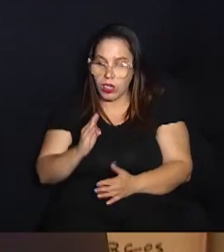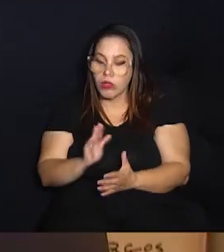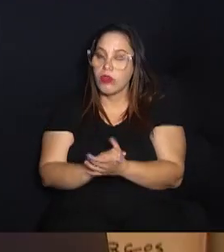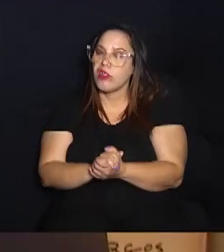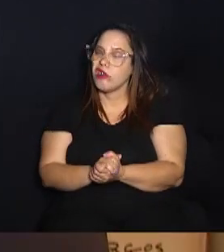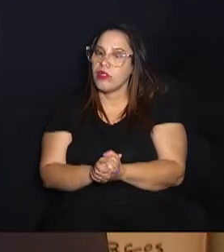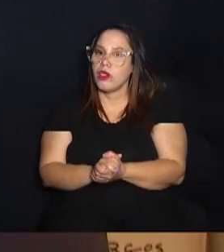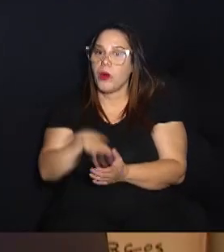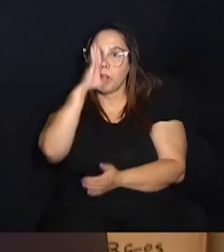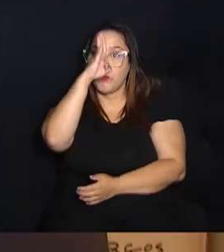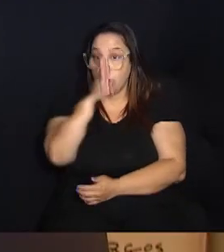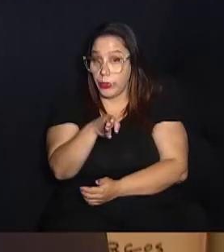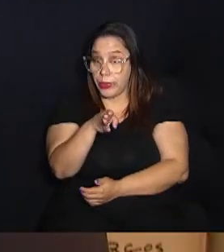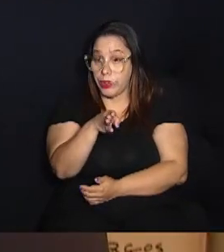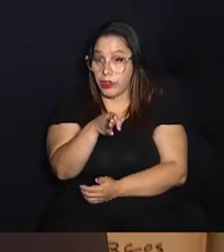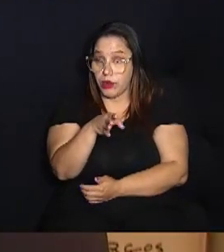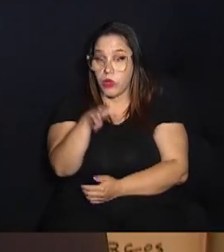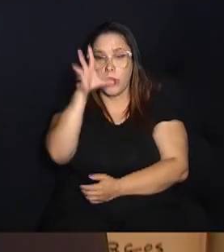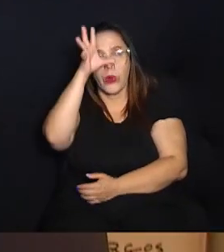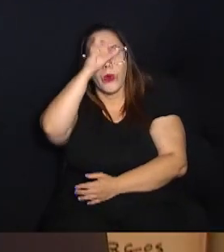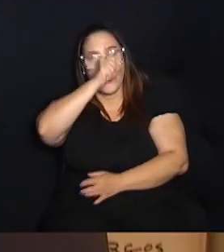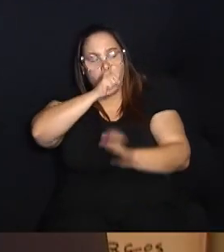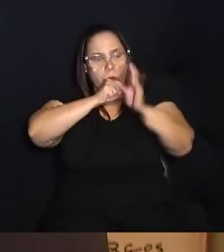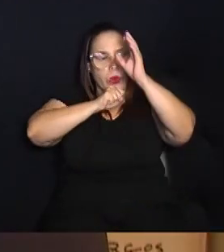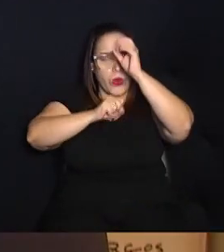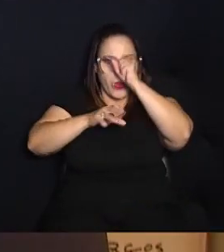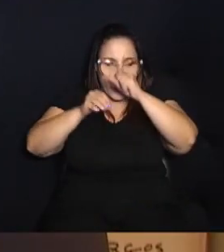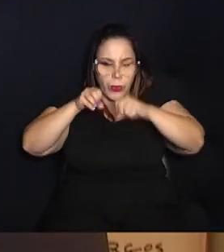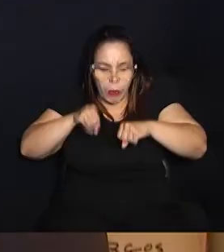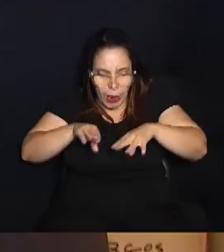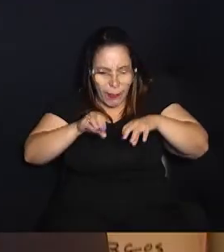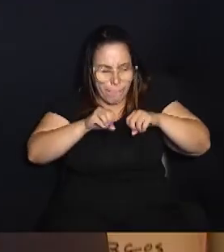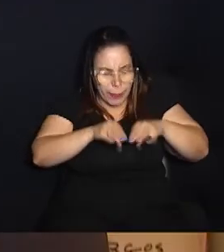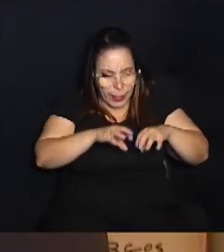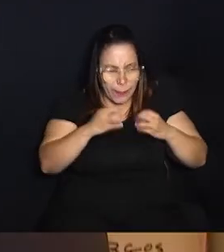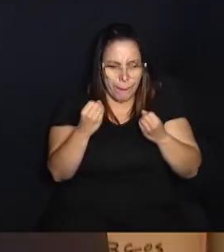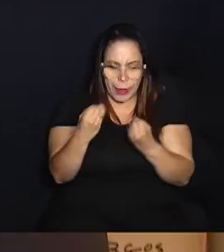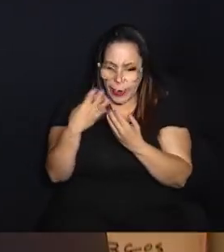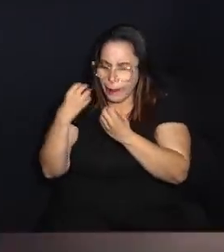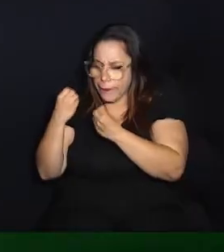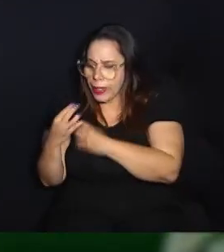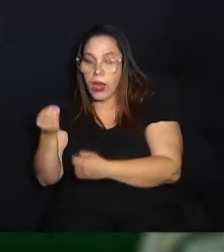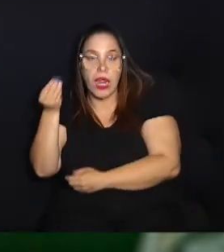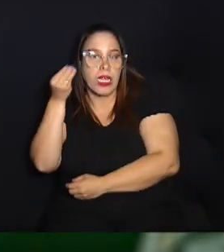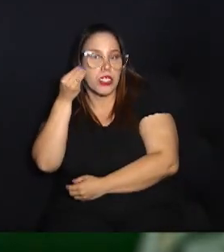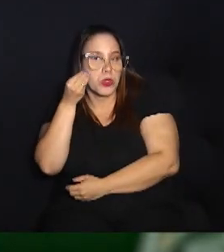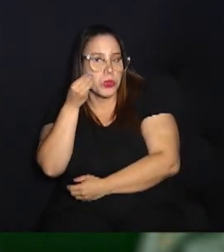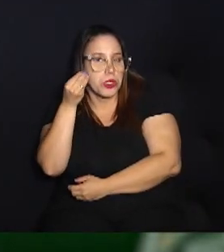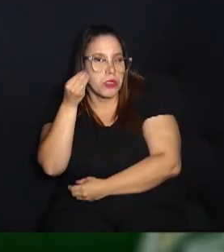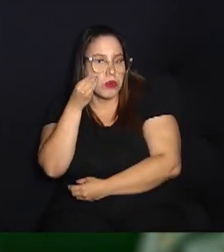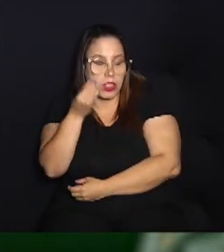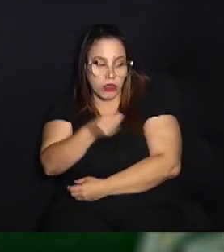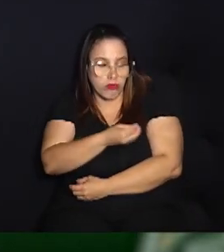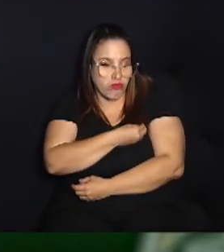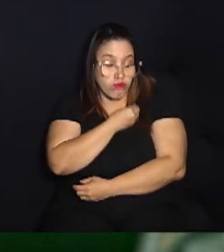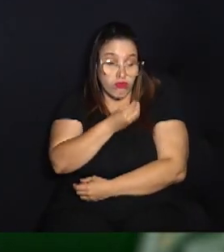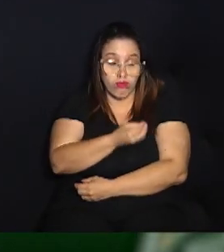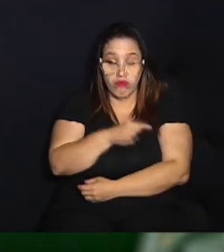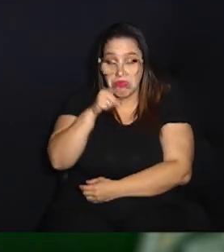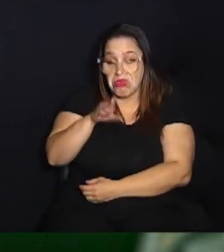Ela prioriza os saberes que o educando traz, a sua experiência de vida, o